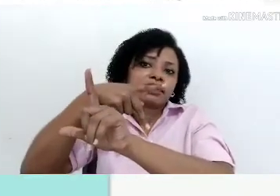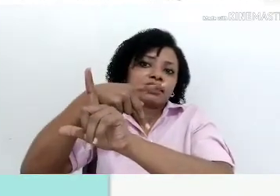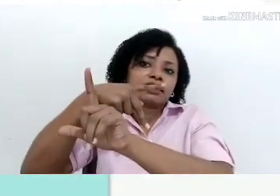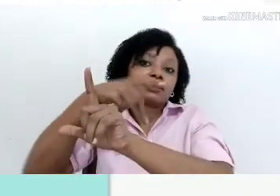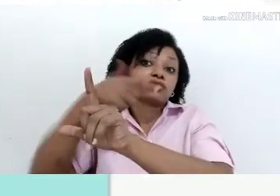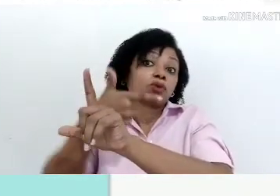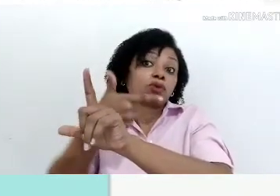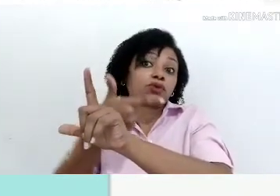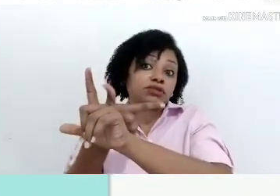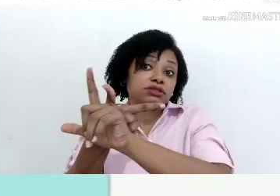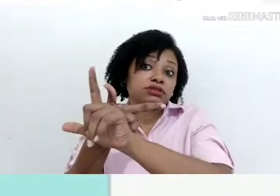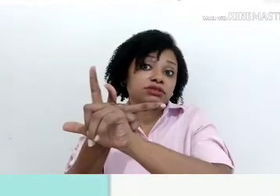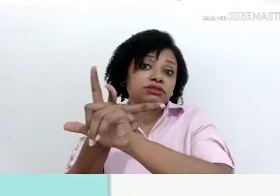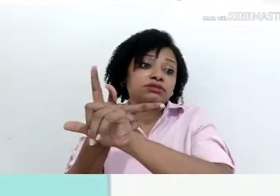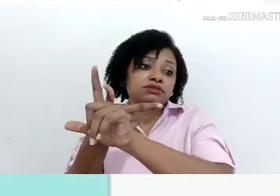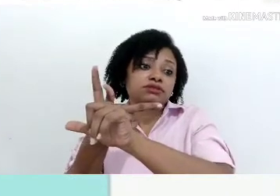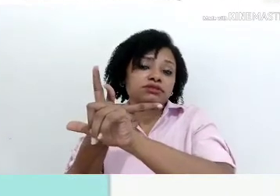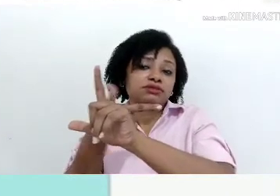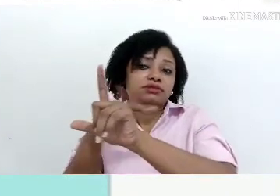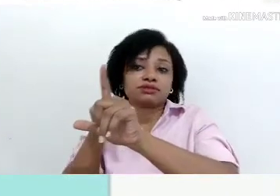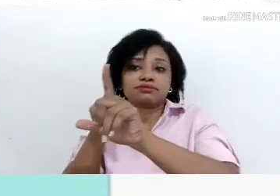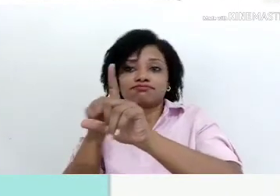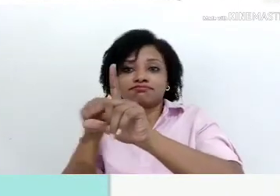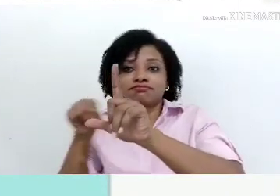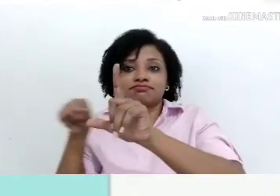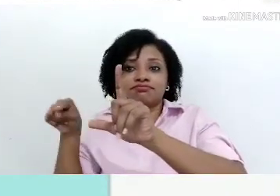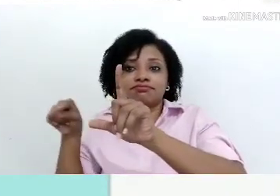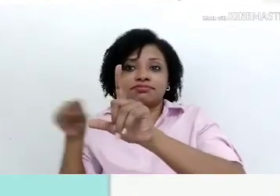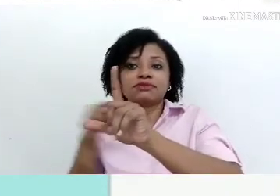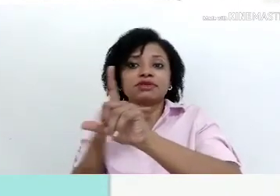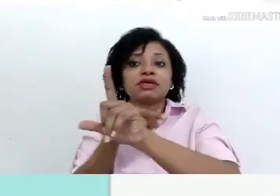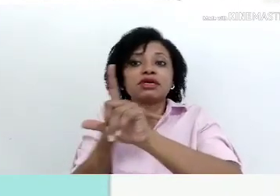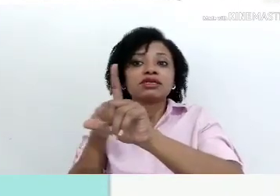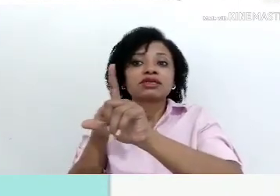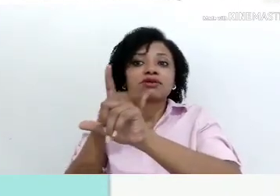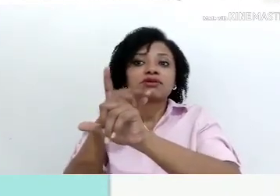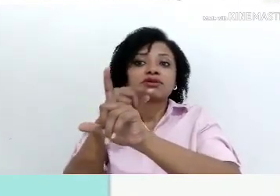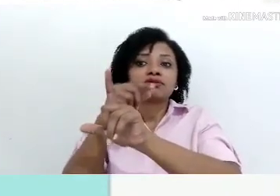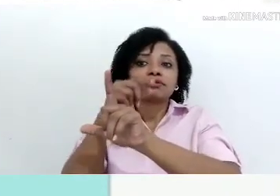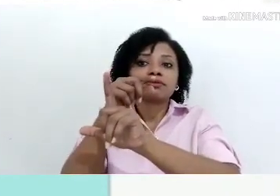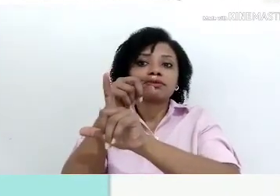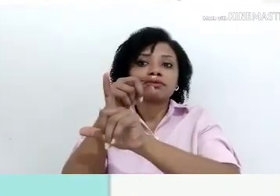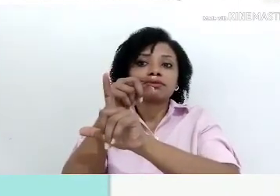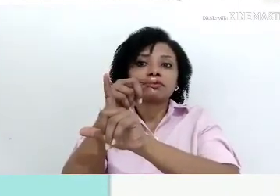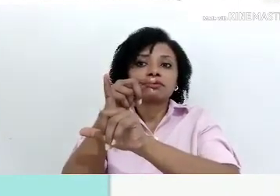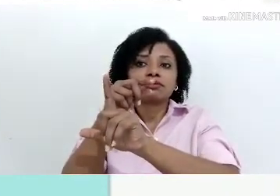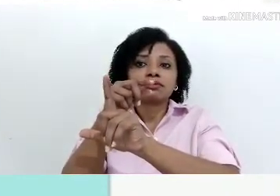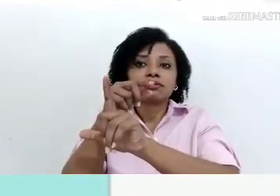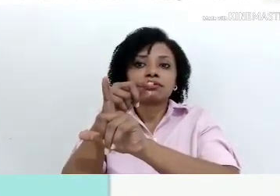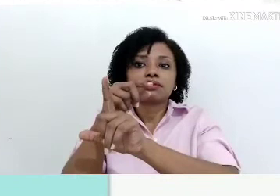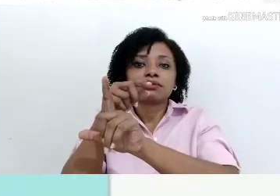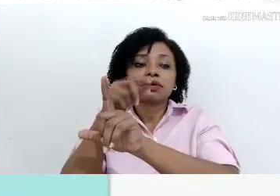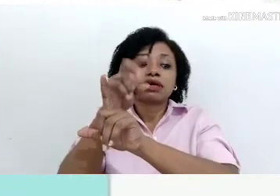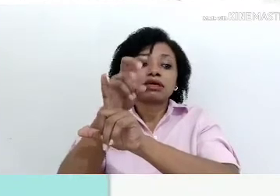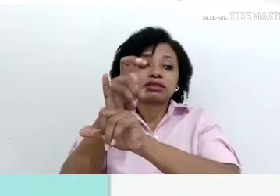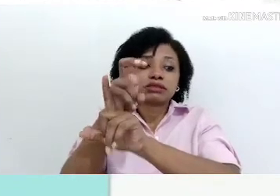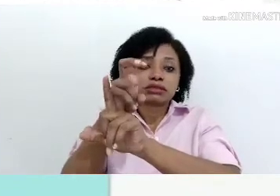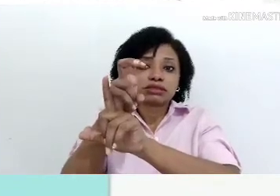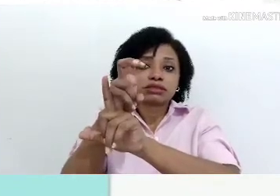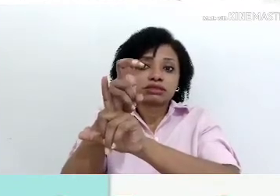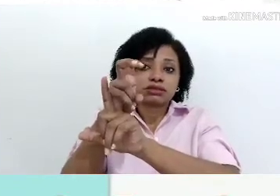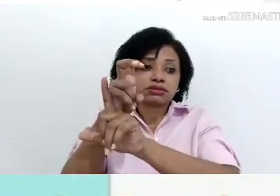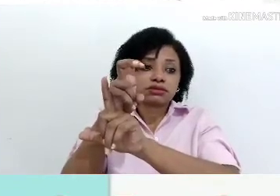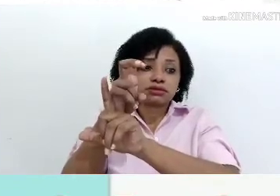2 quilocal por mol. Então, 5 menos,